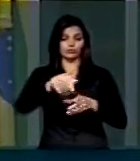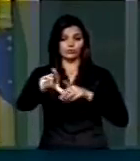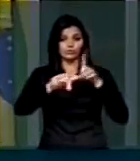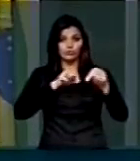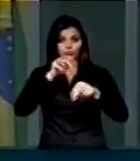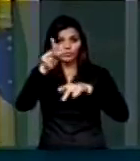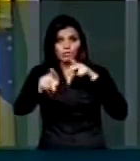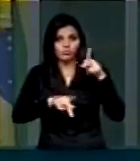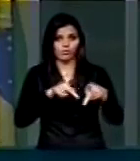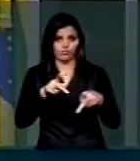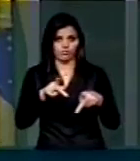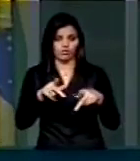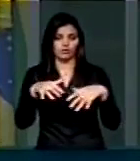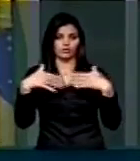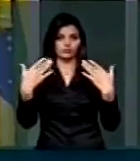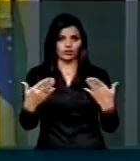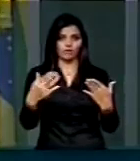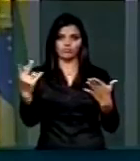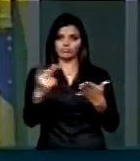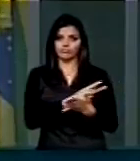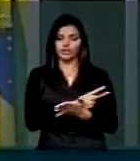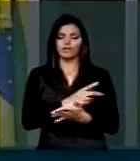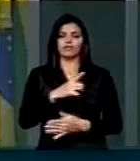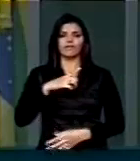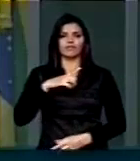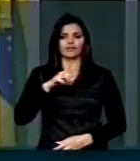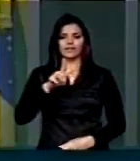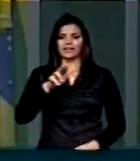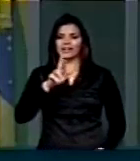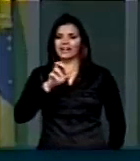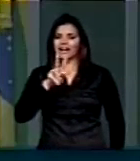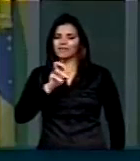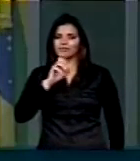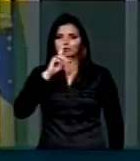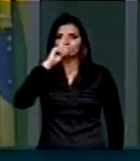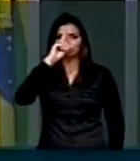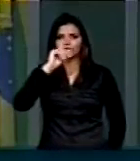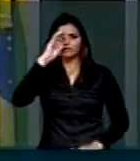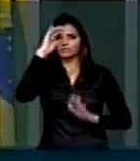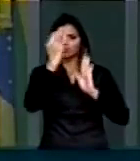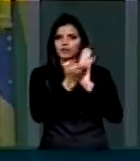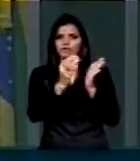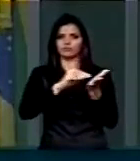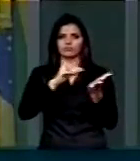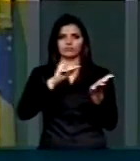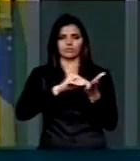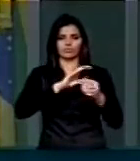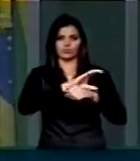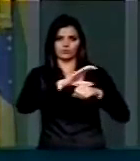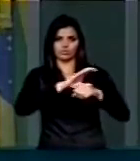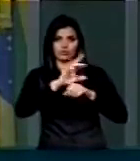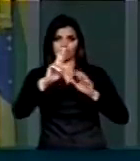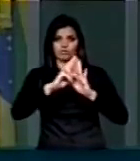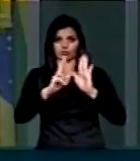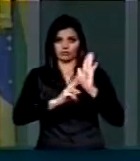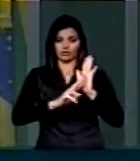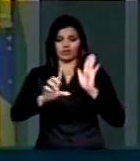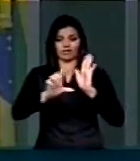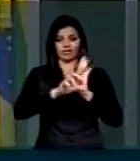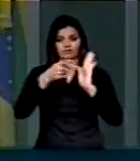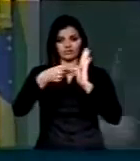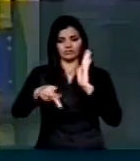persistência dessa situação configura grave violação dos princípios constitucionais, legais e regimentais que